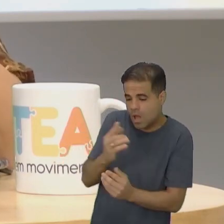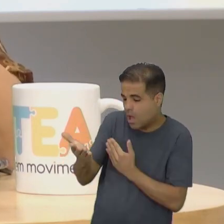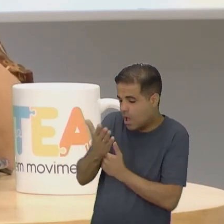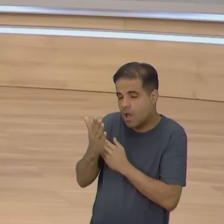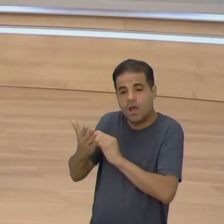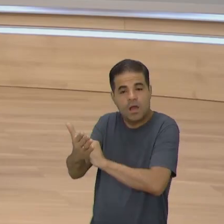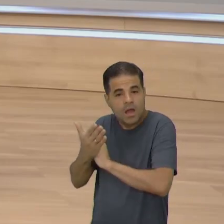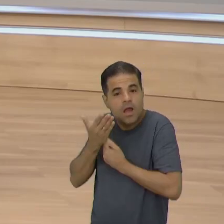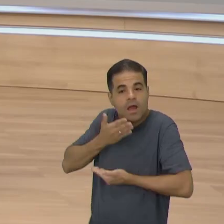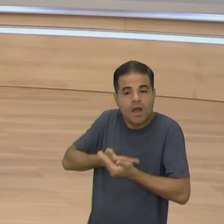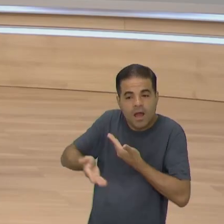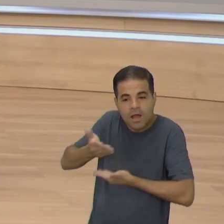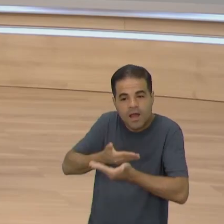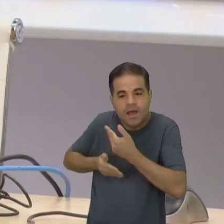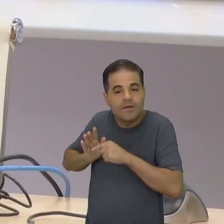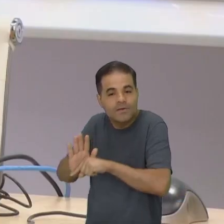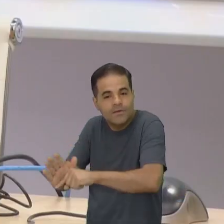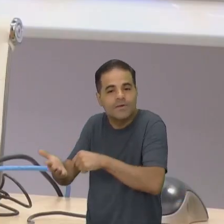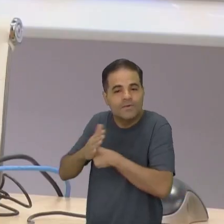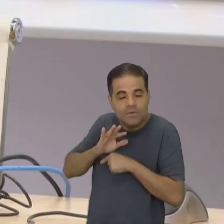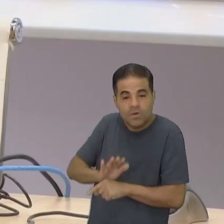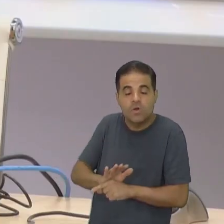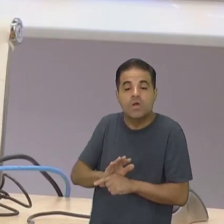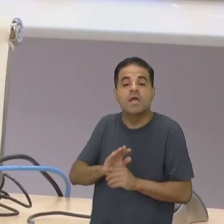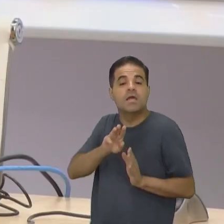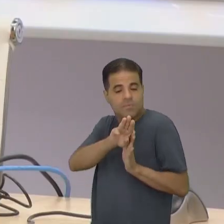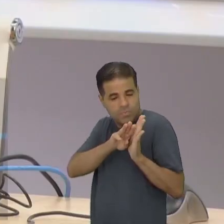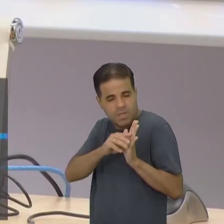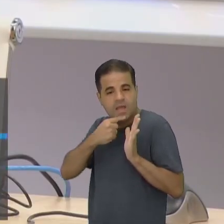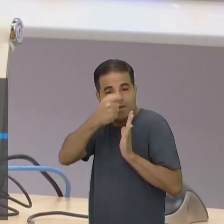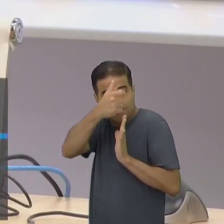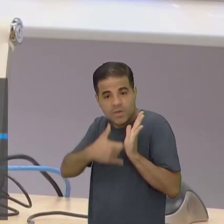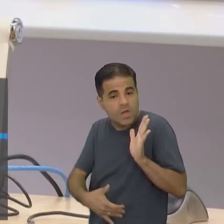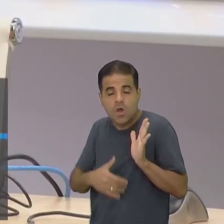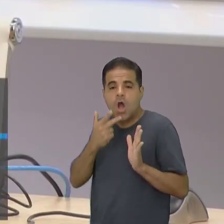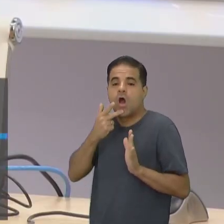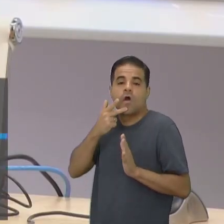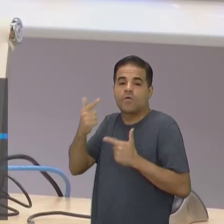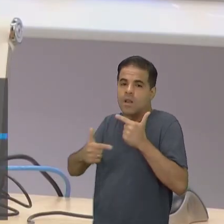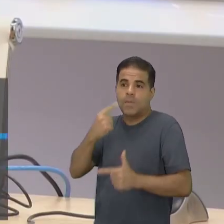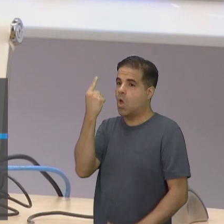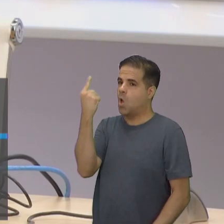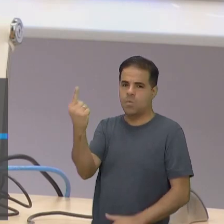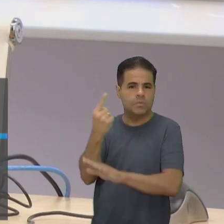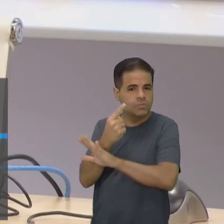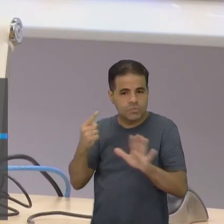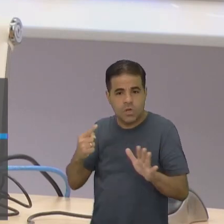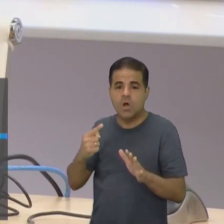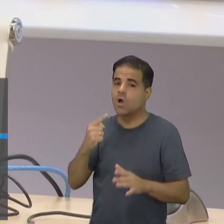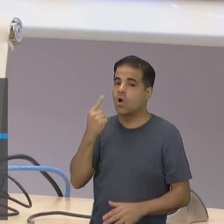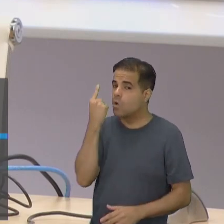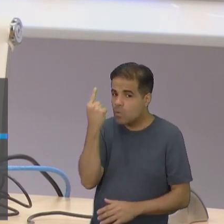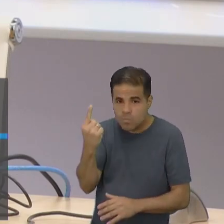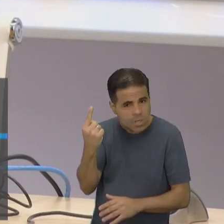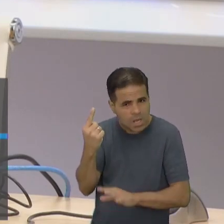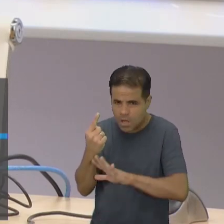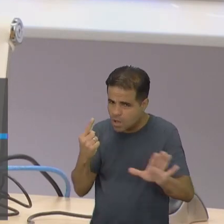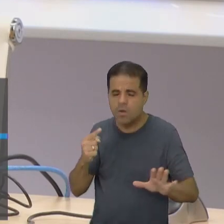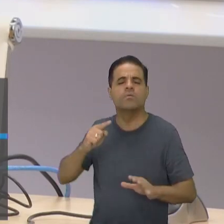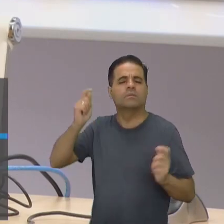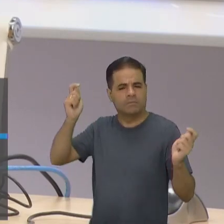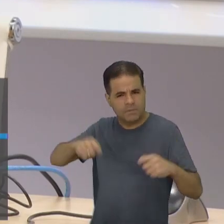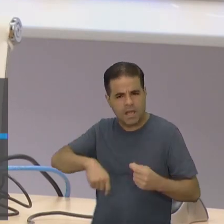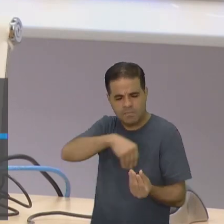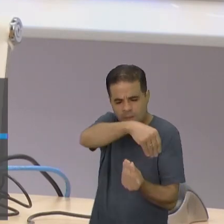Sim. Né? E é interessante que quando a gente fala de metodologia ativa, a gente não fala, vou trabalhar uma metodologia ativa, tem que trabalhar só uma. Não, você pode